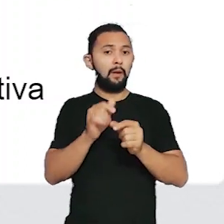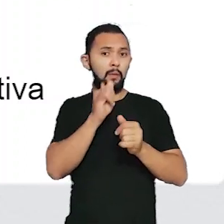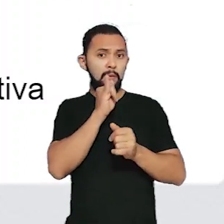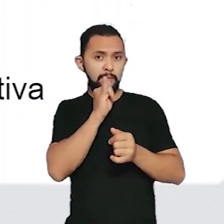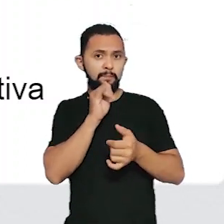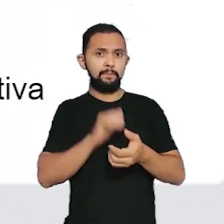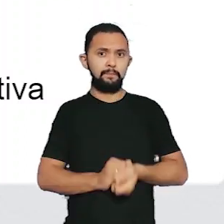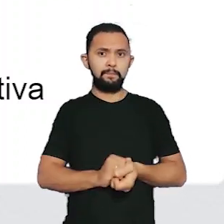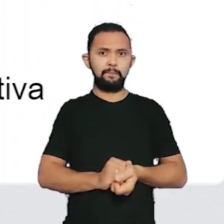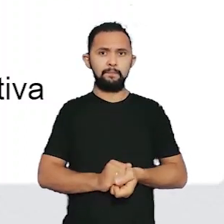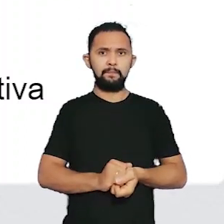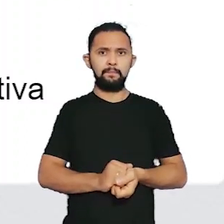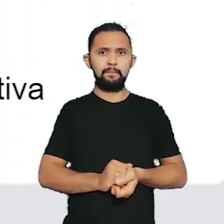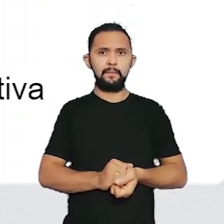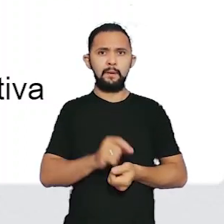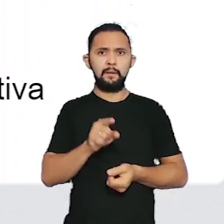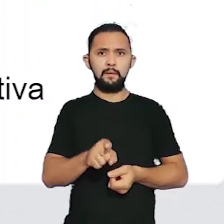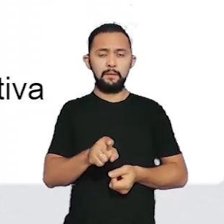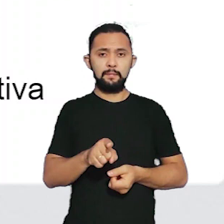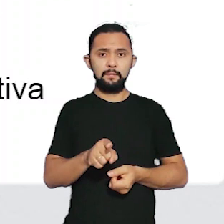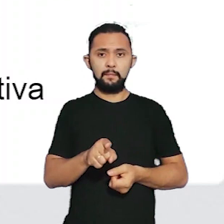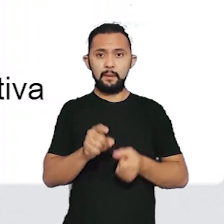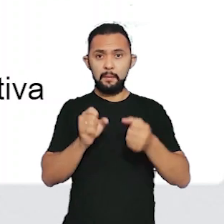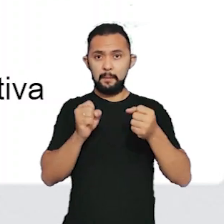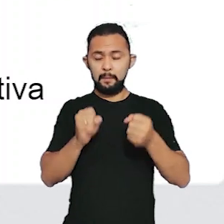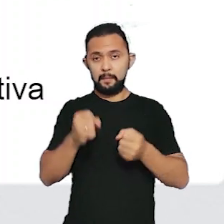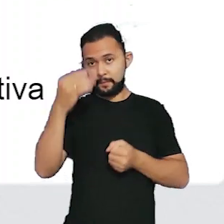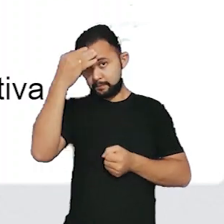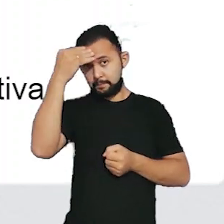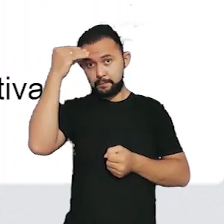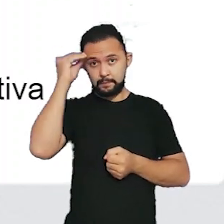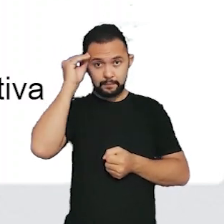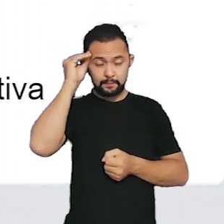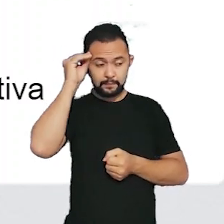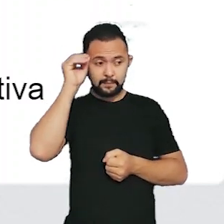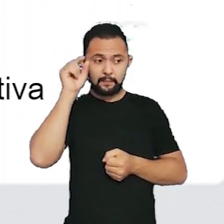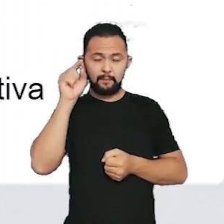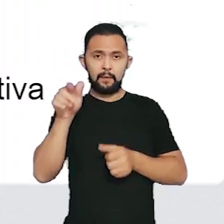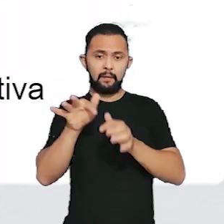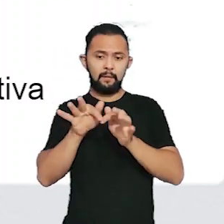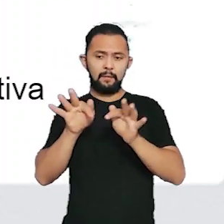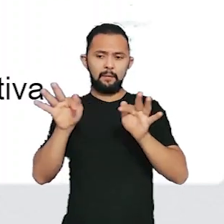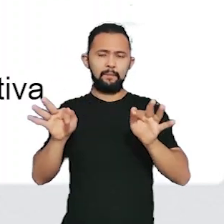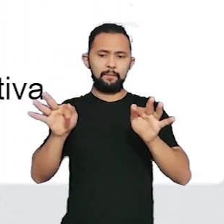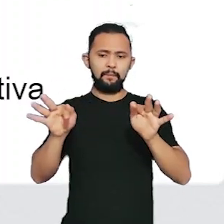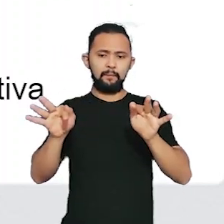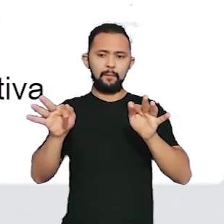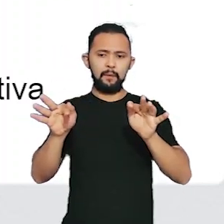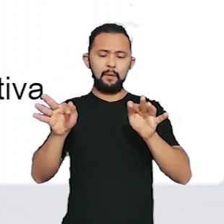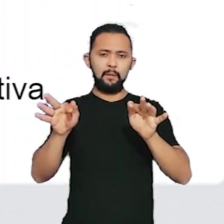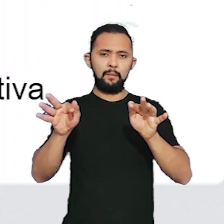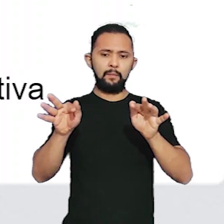tem medo disso, né? De que você me esquecesse. Então, aqui é uma oração subordinada